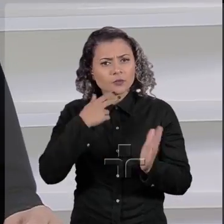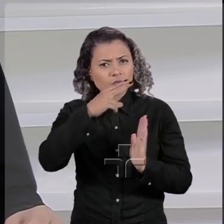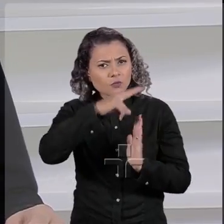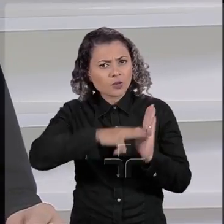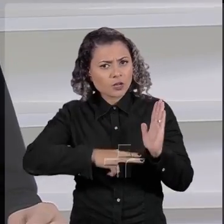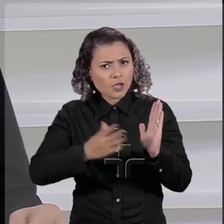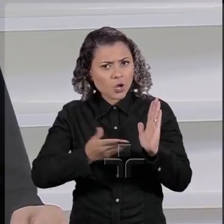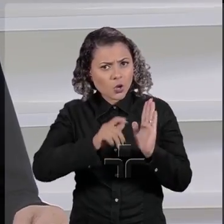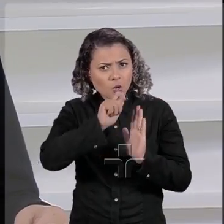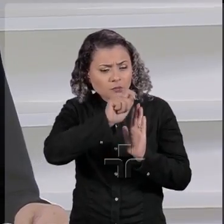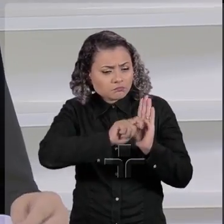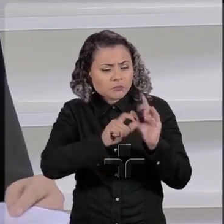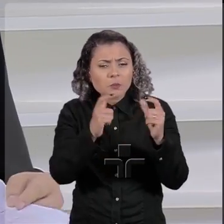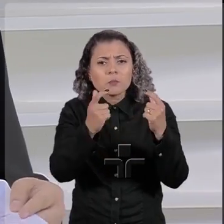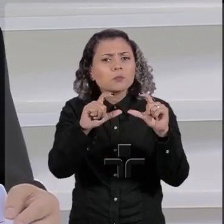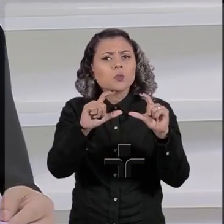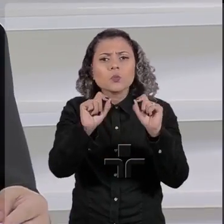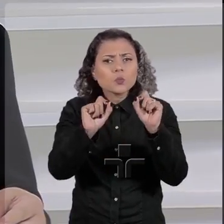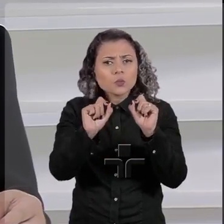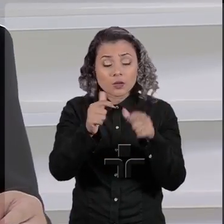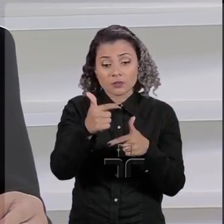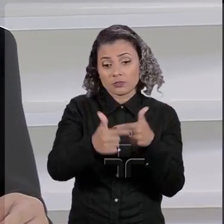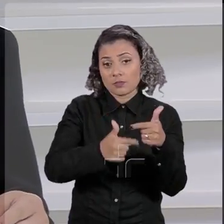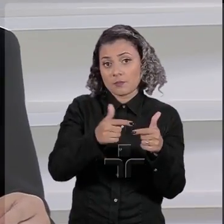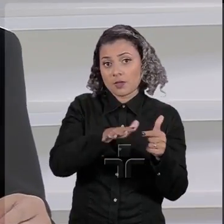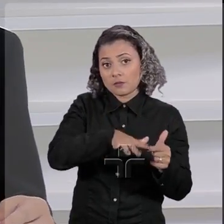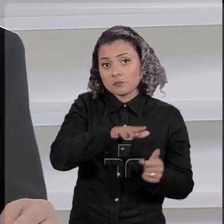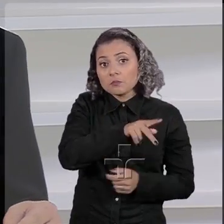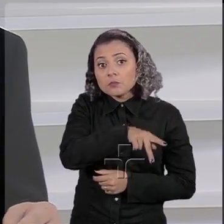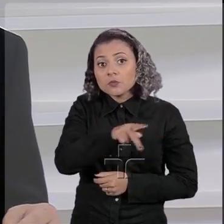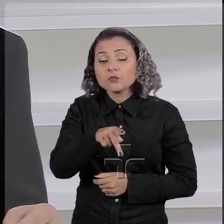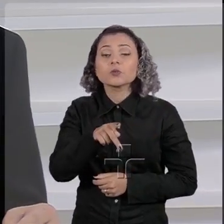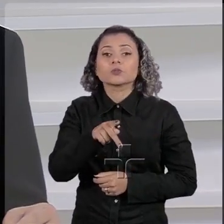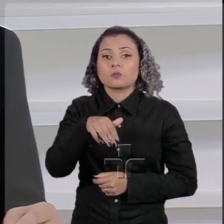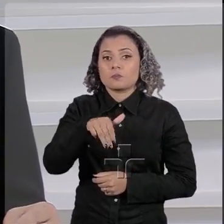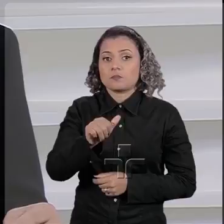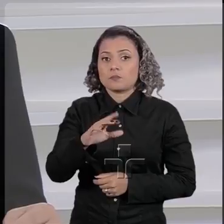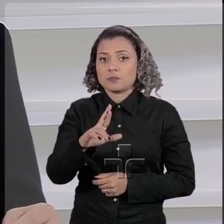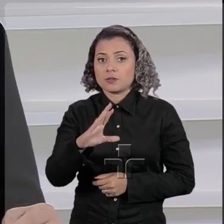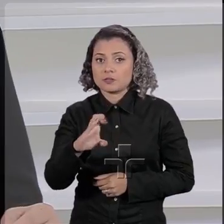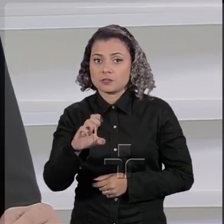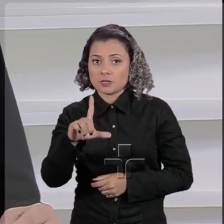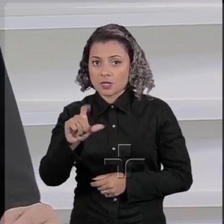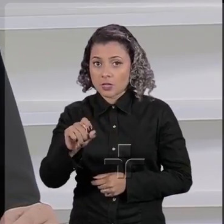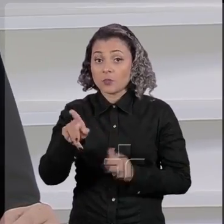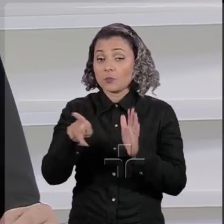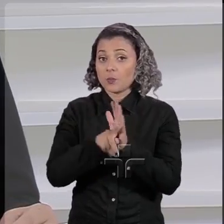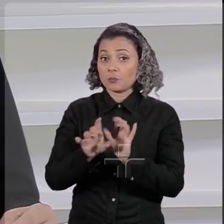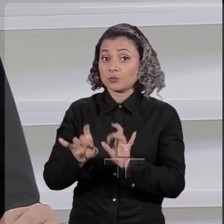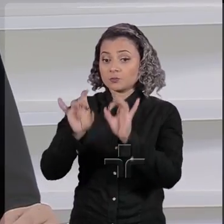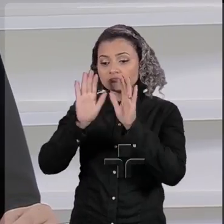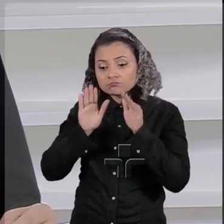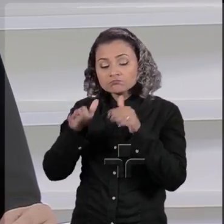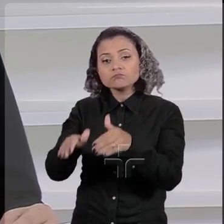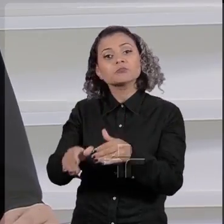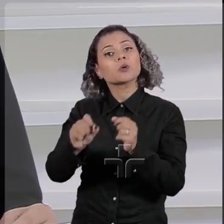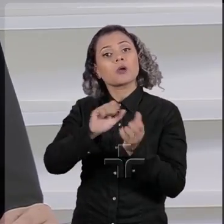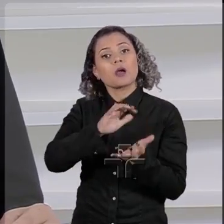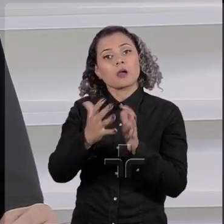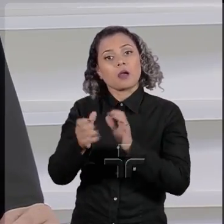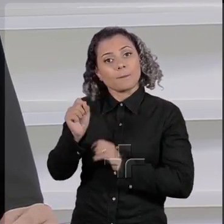um trecho de um trabalho do professor Marcelo Medeiros, especializado em Previdência, que diz basicamente que